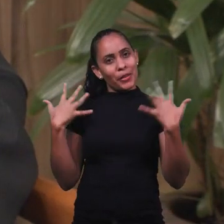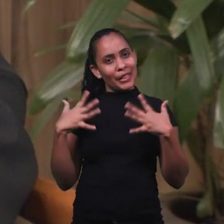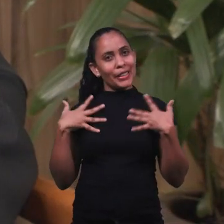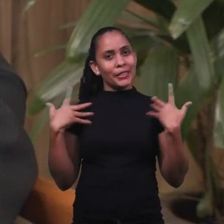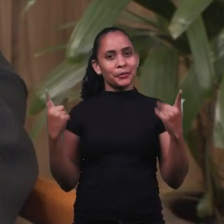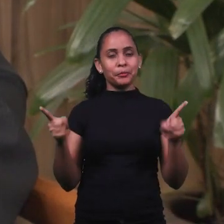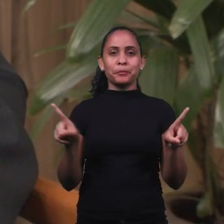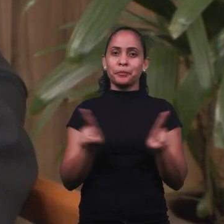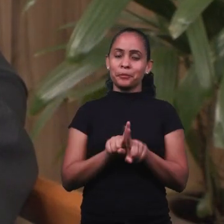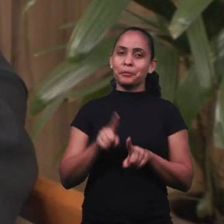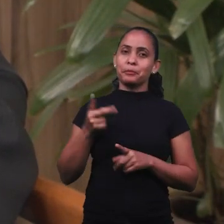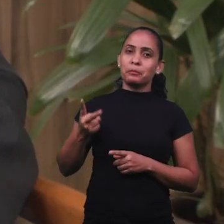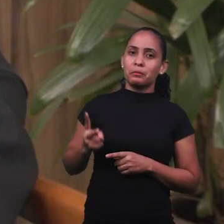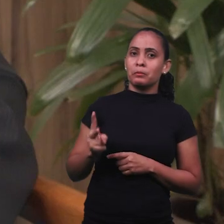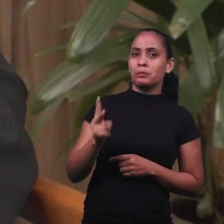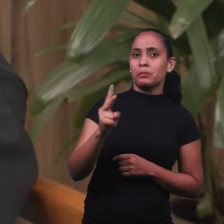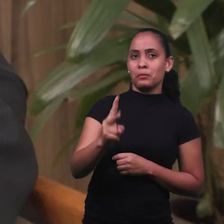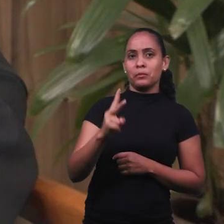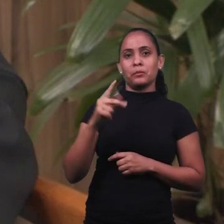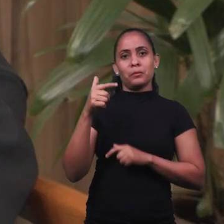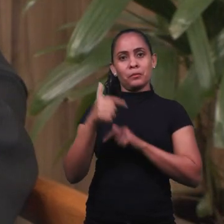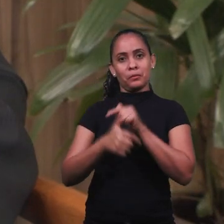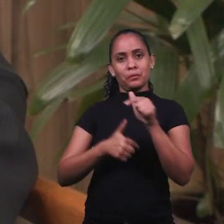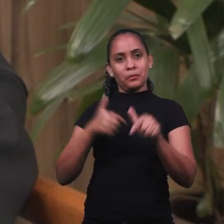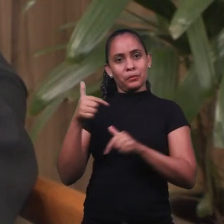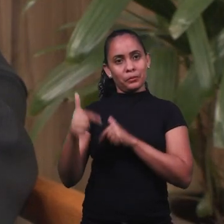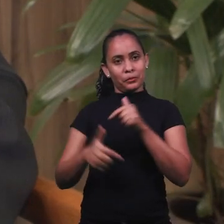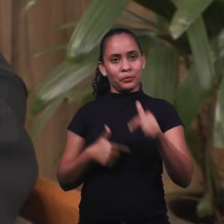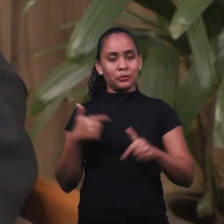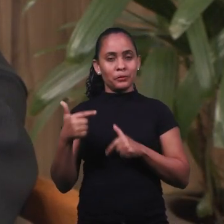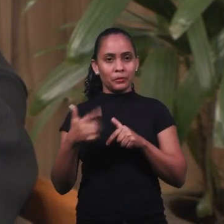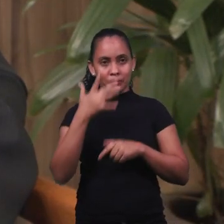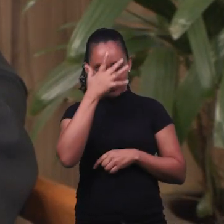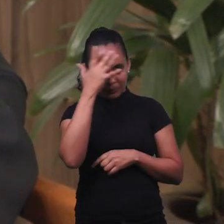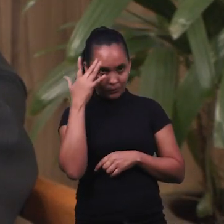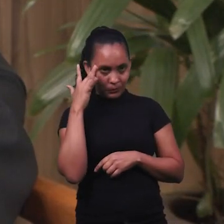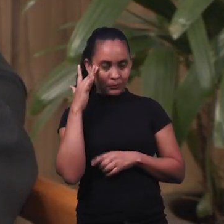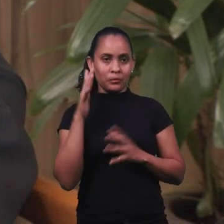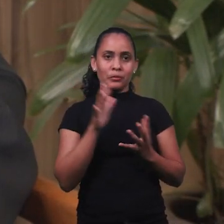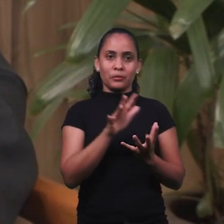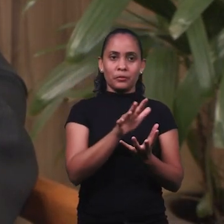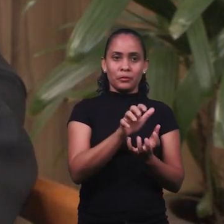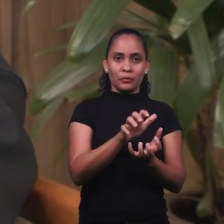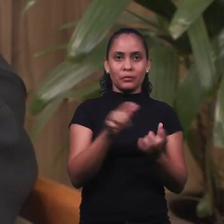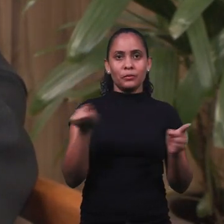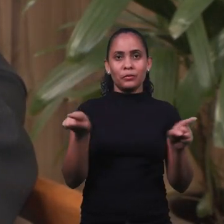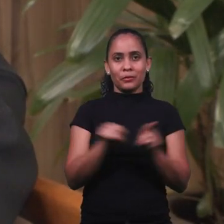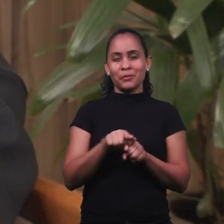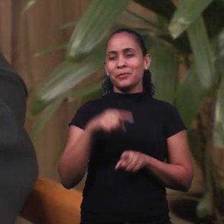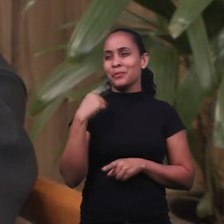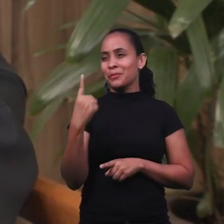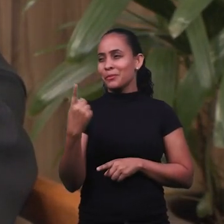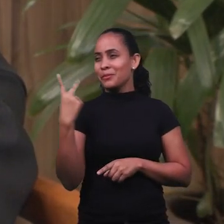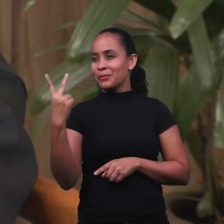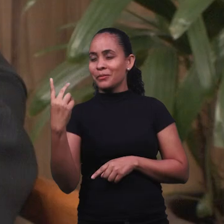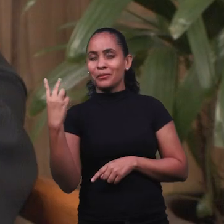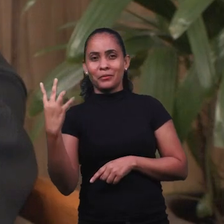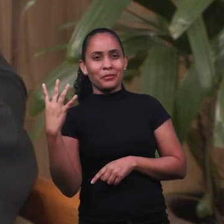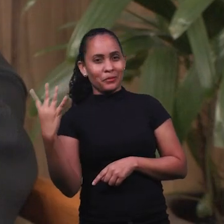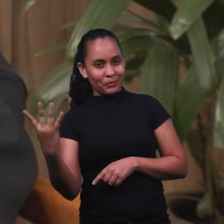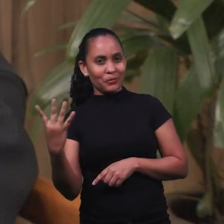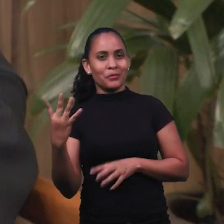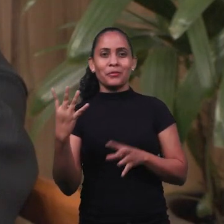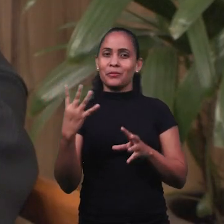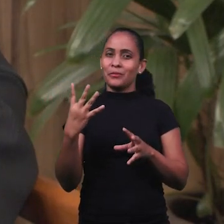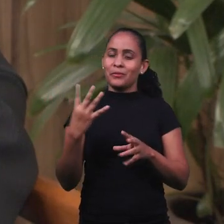aqui para dar continuidade, falar da instrumentalidade dos idosos. E eu acho que uma segunda edição, uma terceira, uma quarta ainda será um pouco,